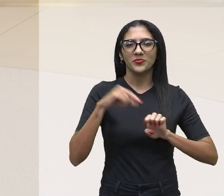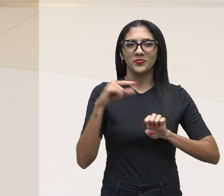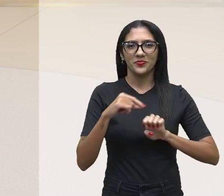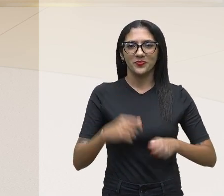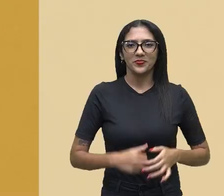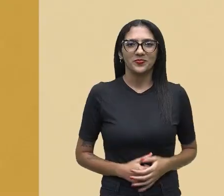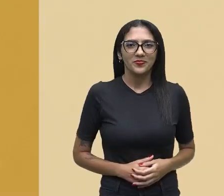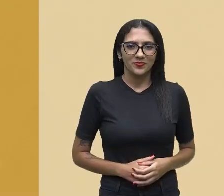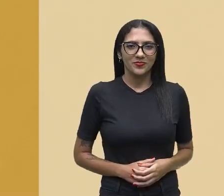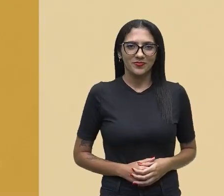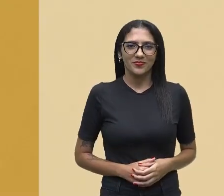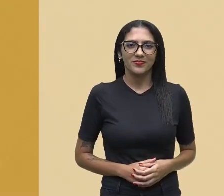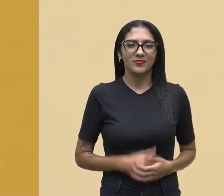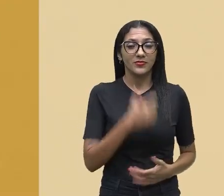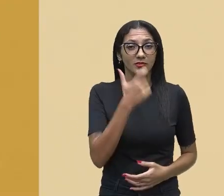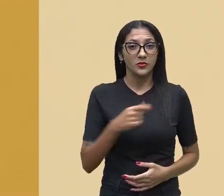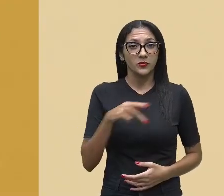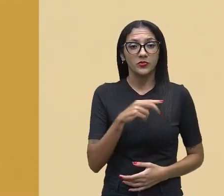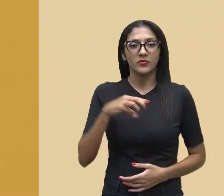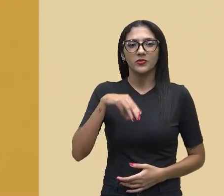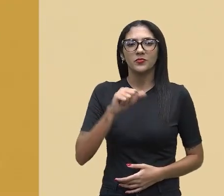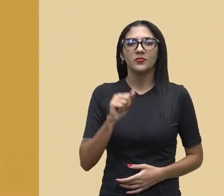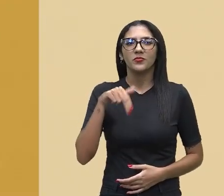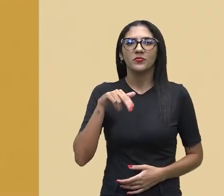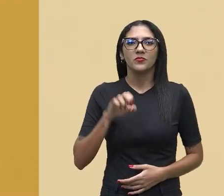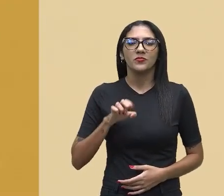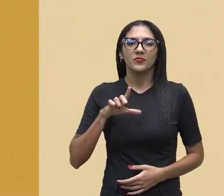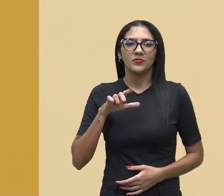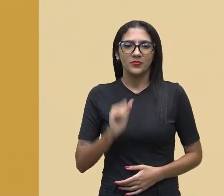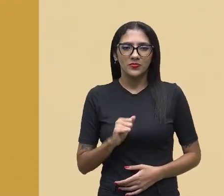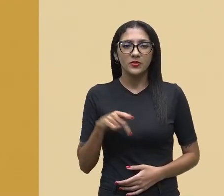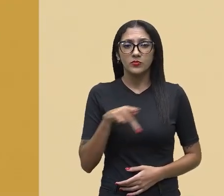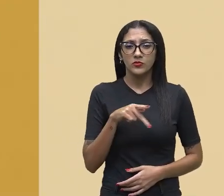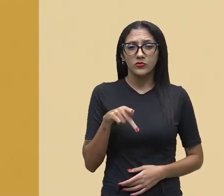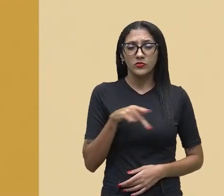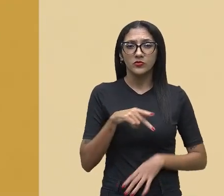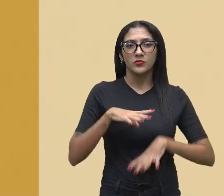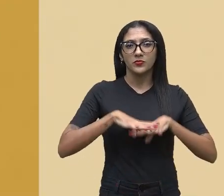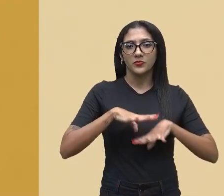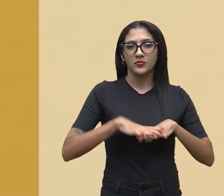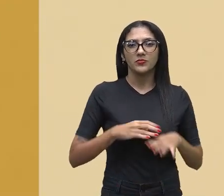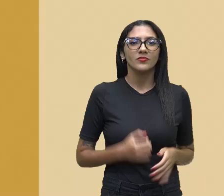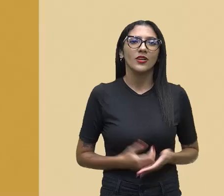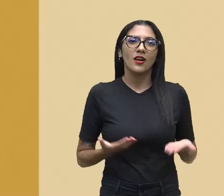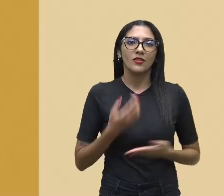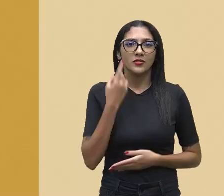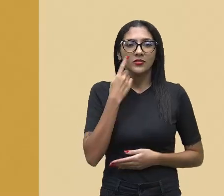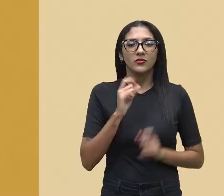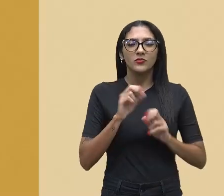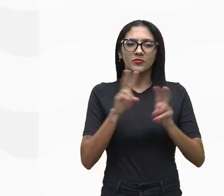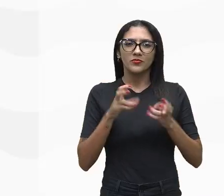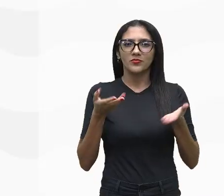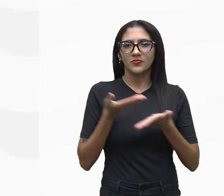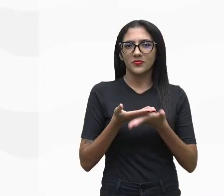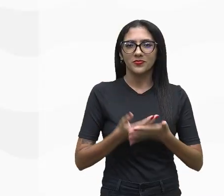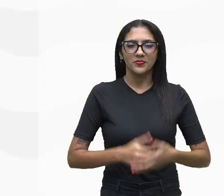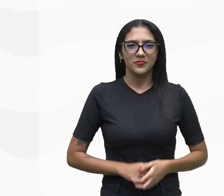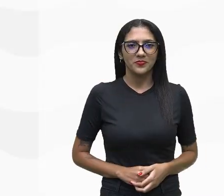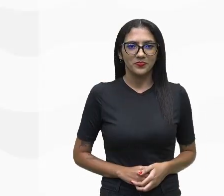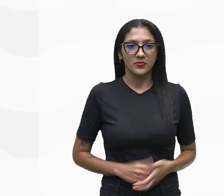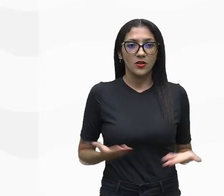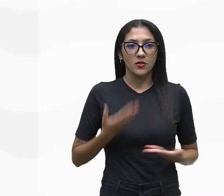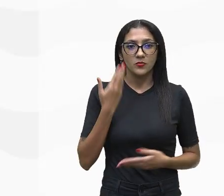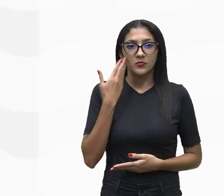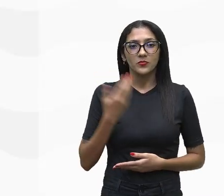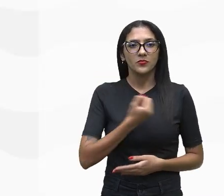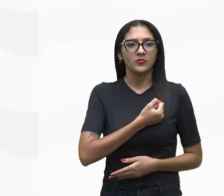Empreendedora. Eu sou a professora Manuela Franco, de Matemática, e agora a gente vai ver o tema da aula. Aula